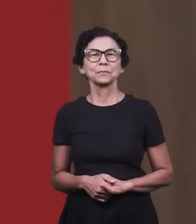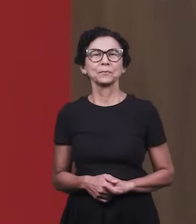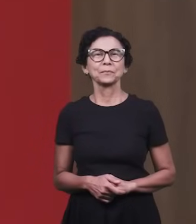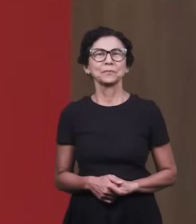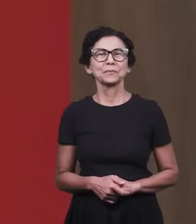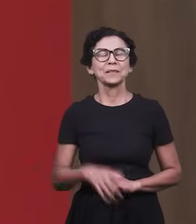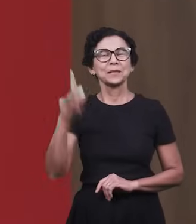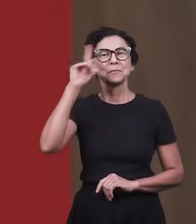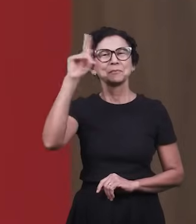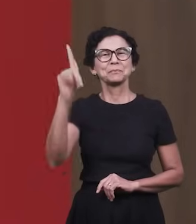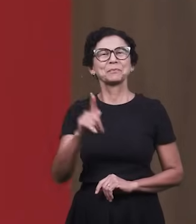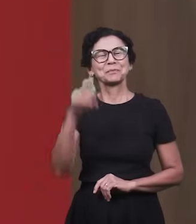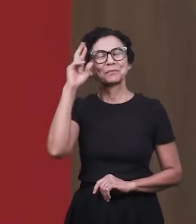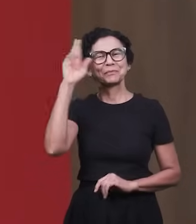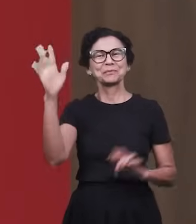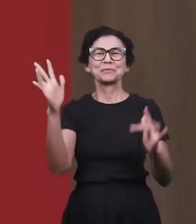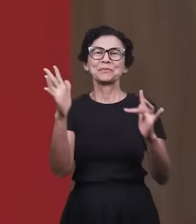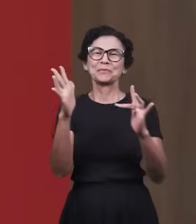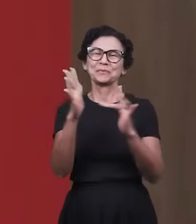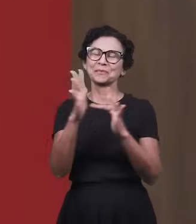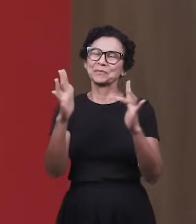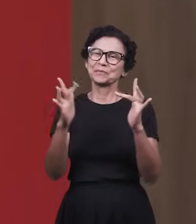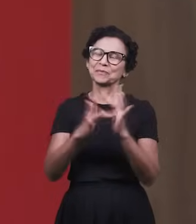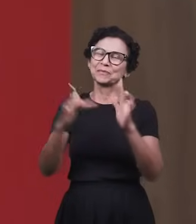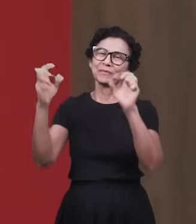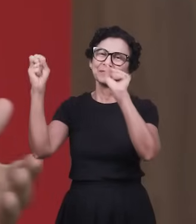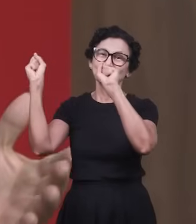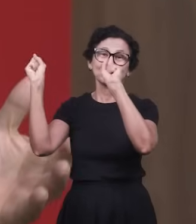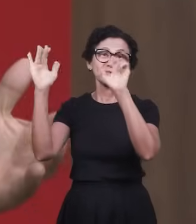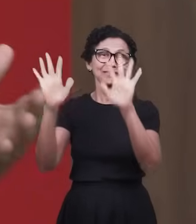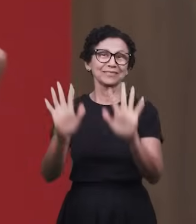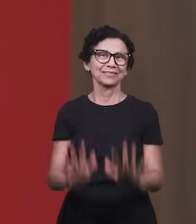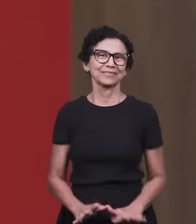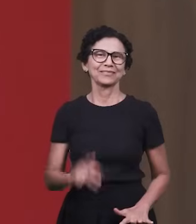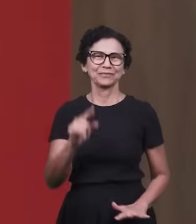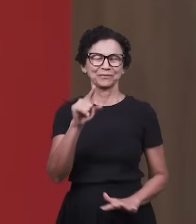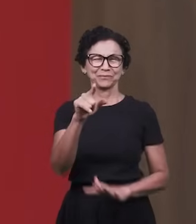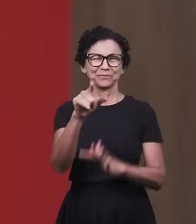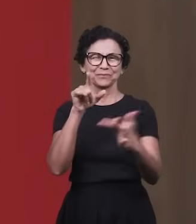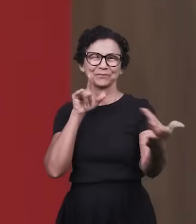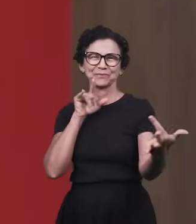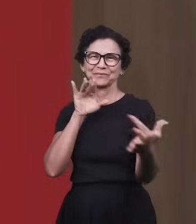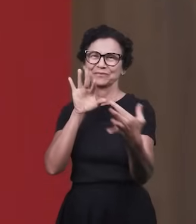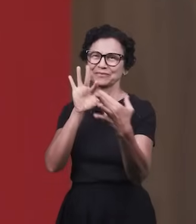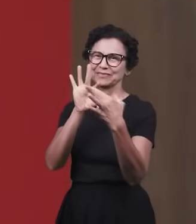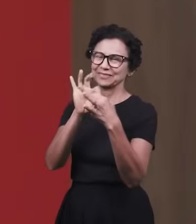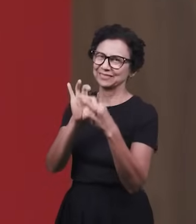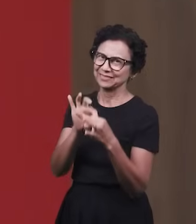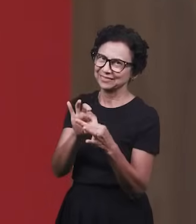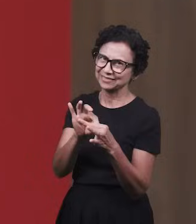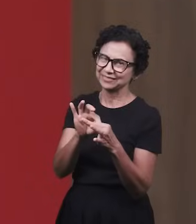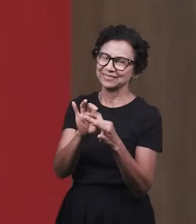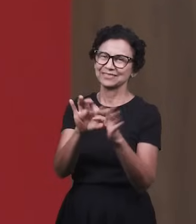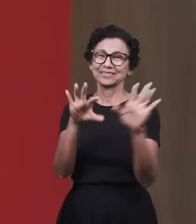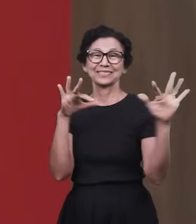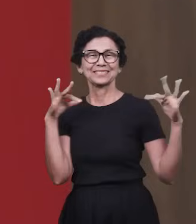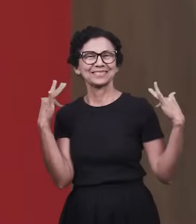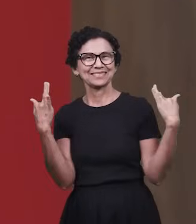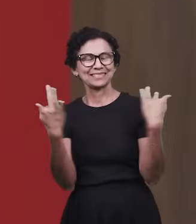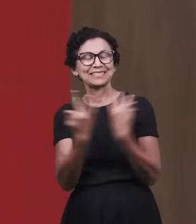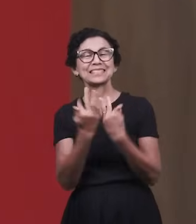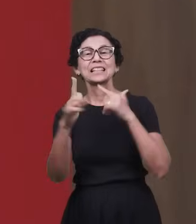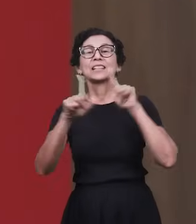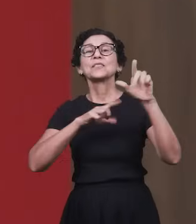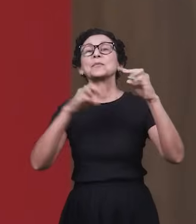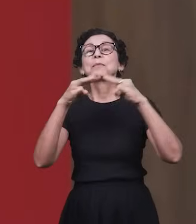A paz do Senhor Jesus, que bênção é ter você aqui conosco, nessa família, aqui na TV Manaíno,